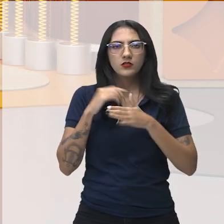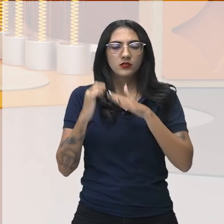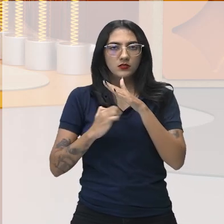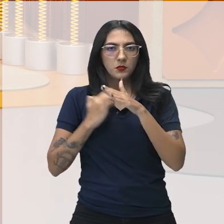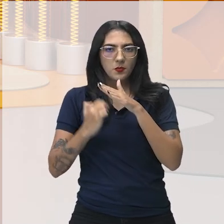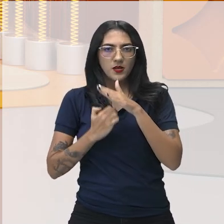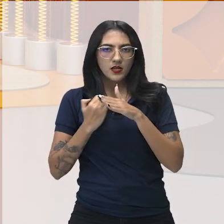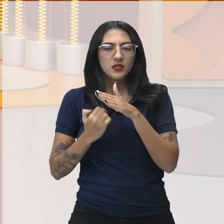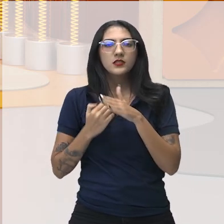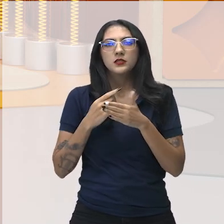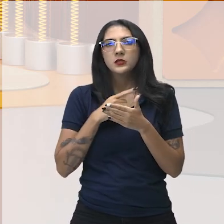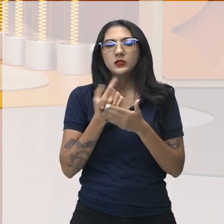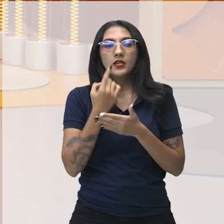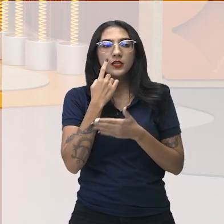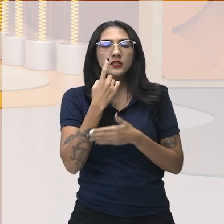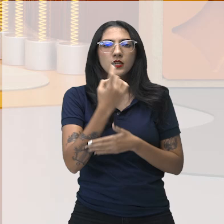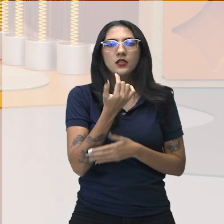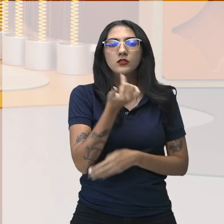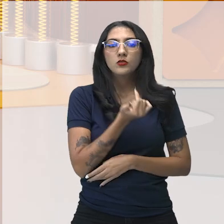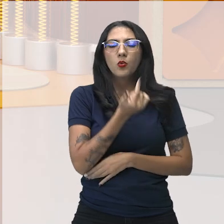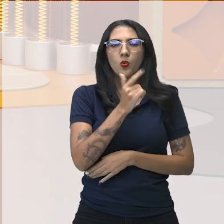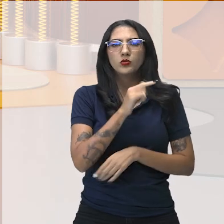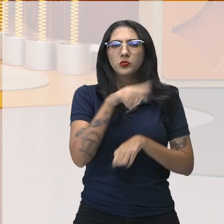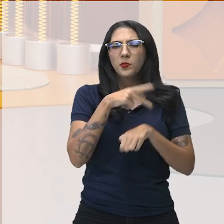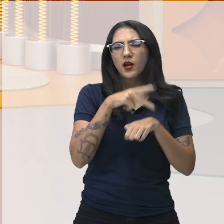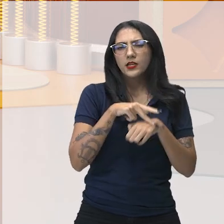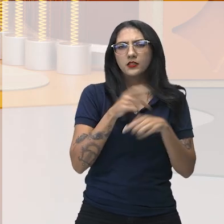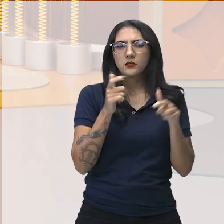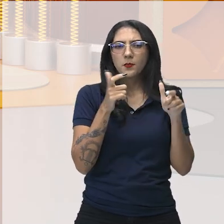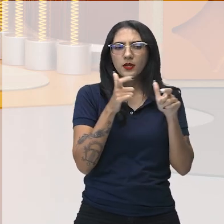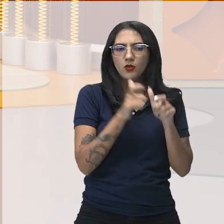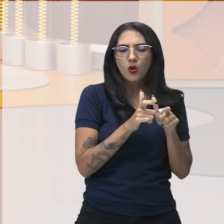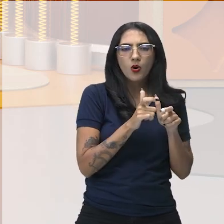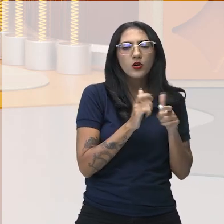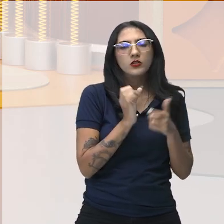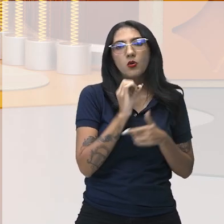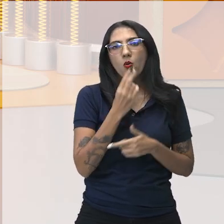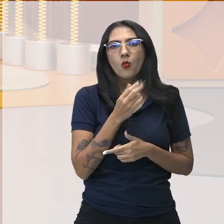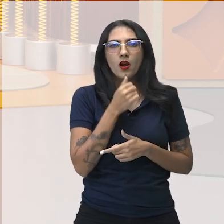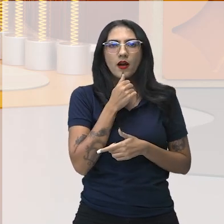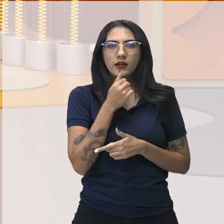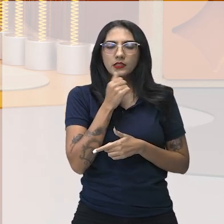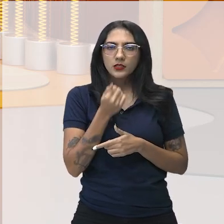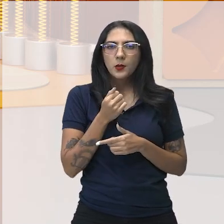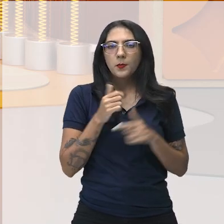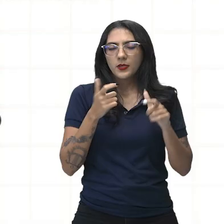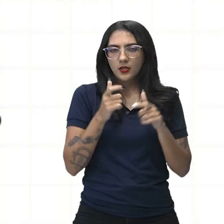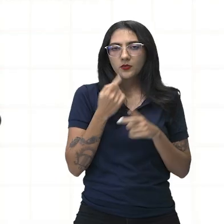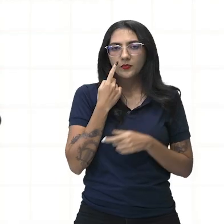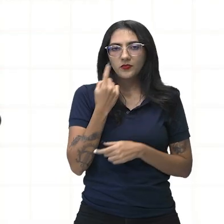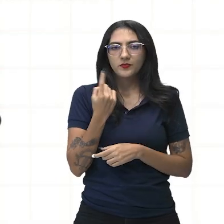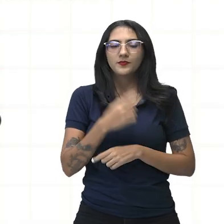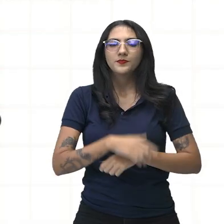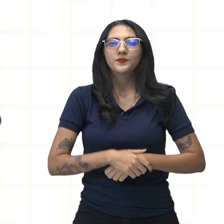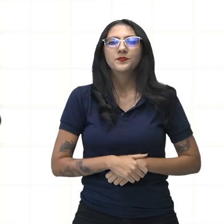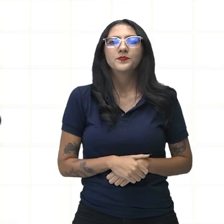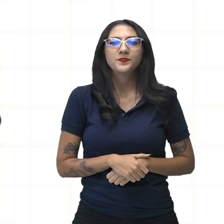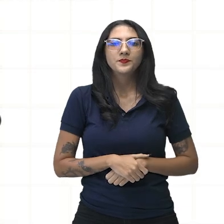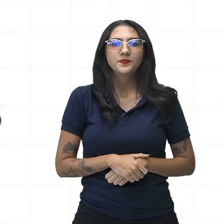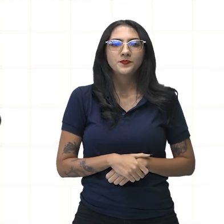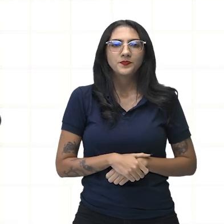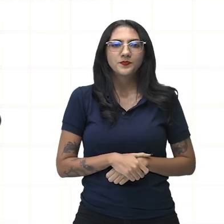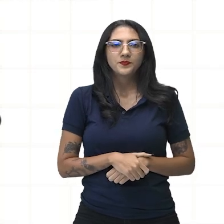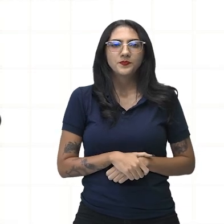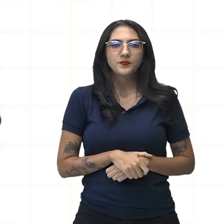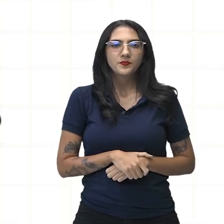transnacionais para países, em especial, subdesenvolvidos ou em desenvolvimento, como é o caso do Brasil. Acompanhe aqui comigo. Bem,